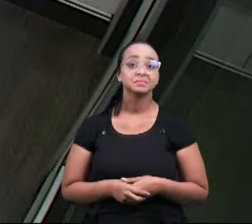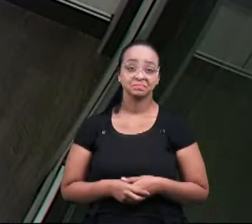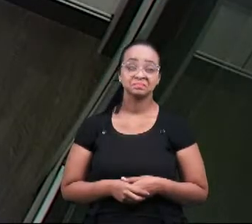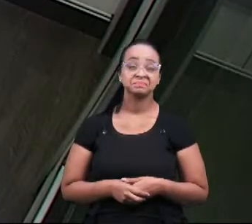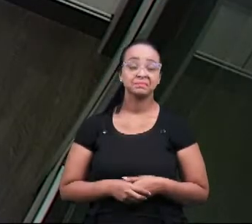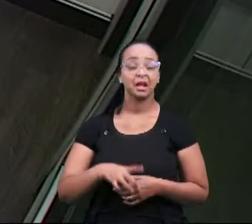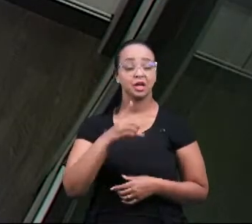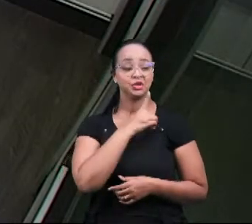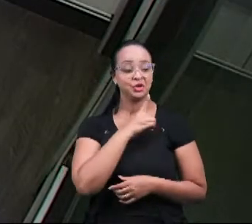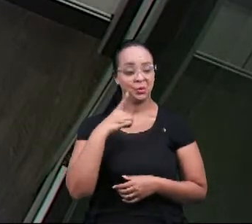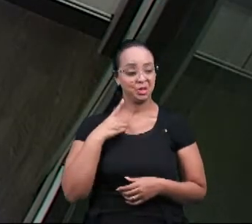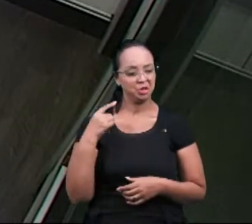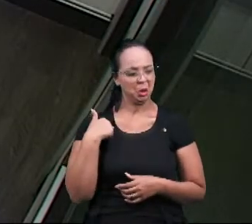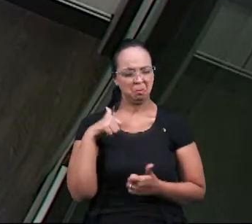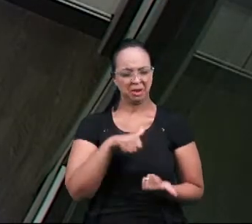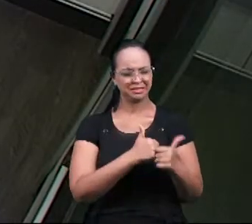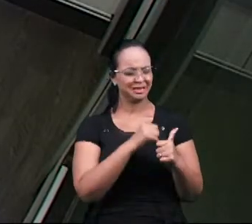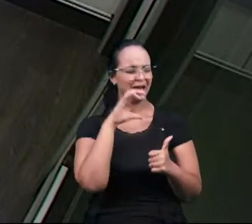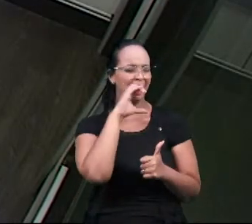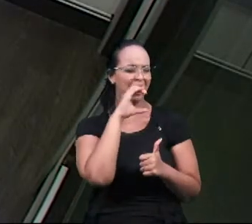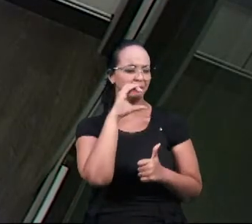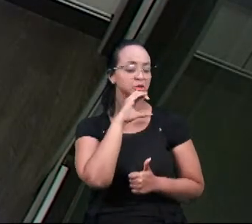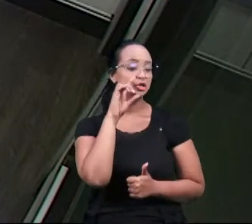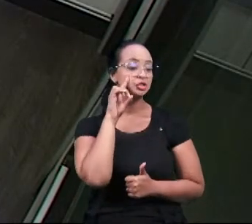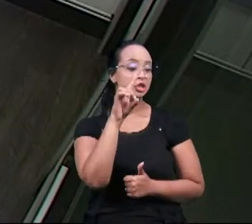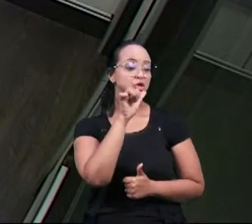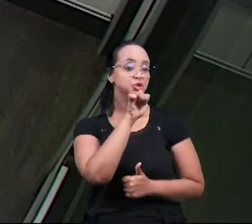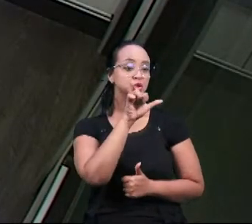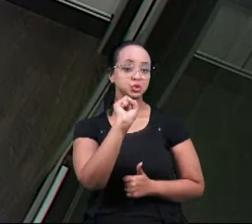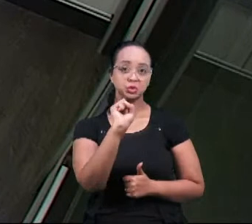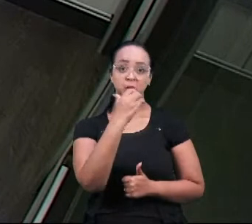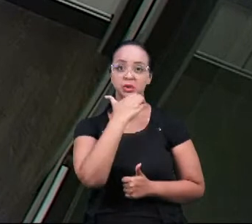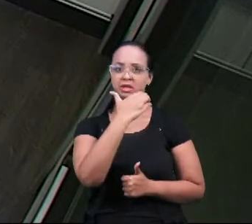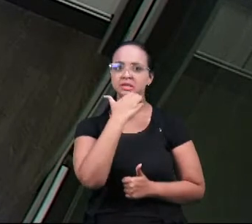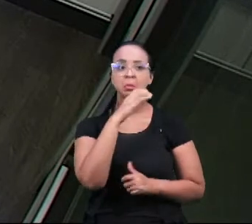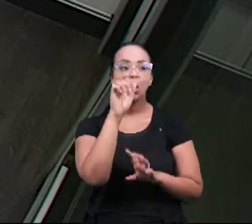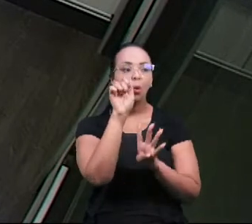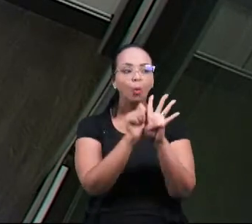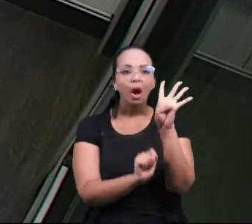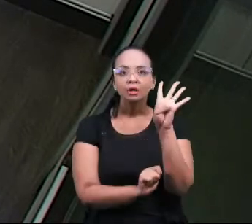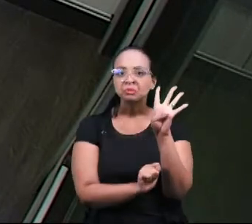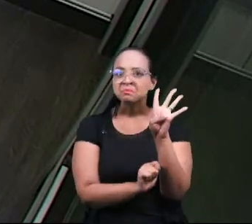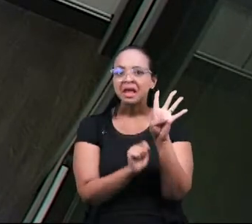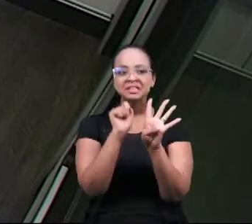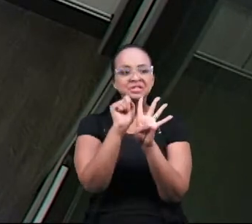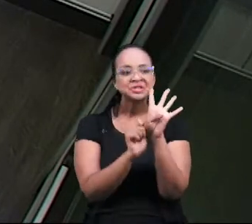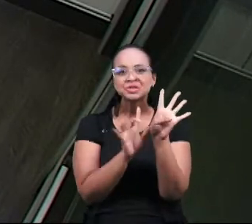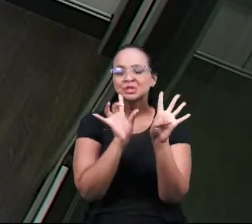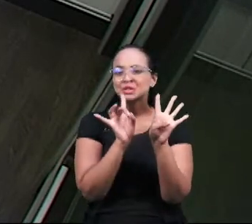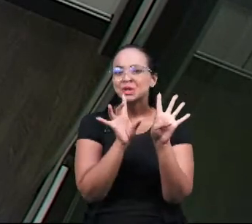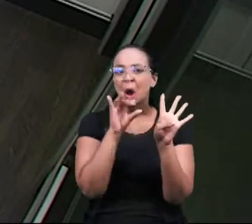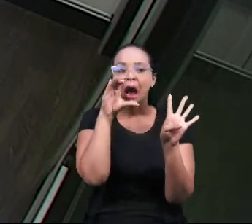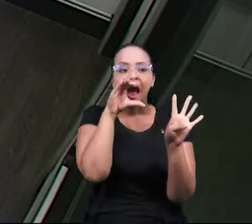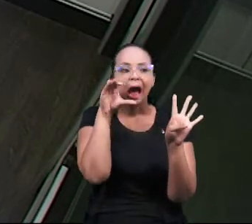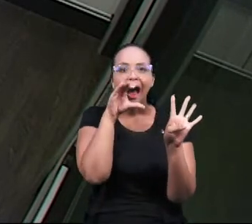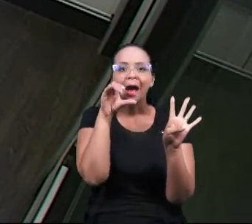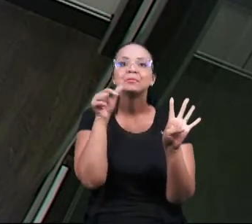diaconato veio, eu me batizei muito rápido também, no dia 18 de dezembro, com 4 meses mais ou menos de igreja, eu me